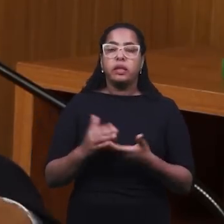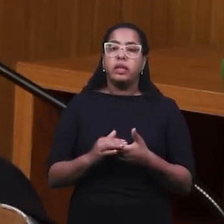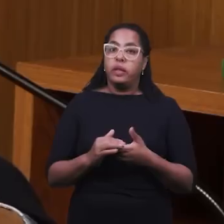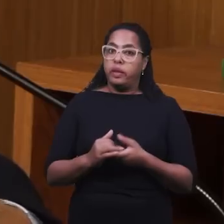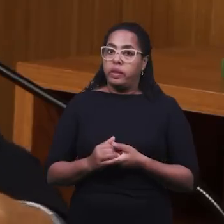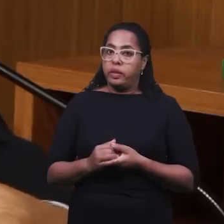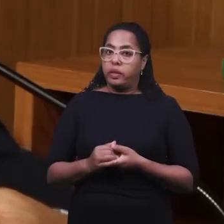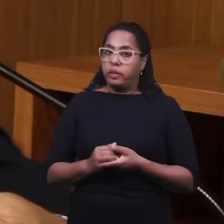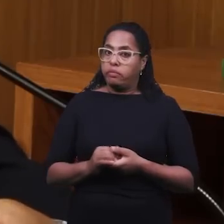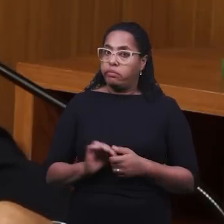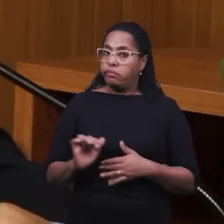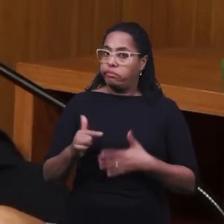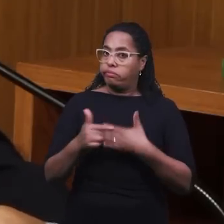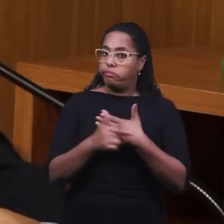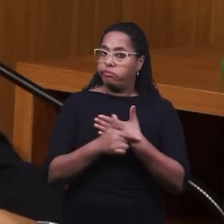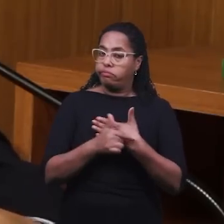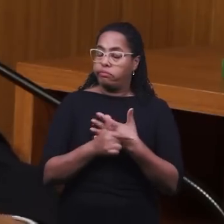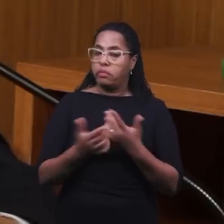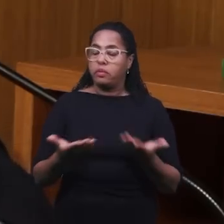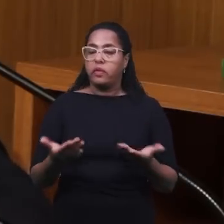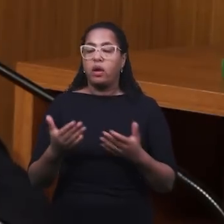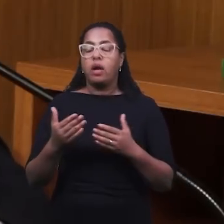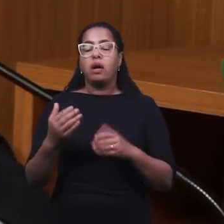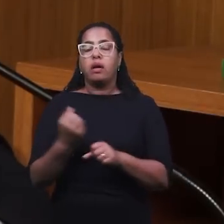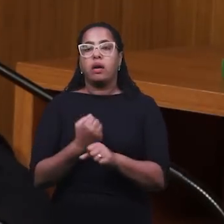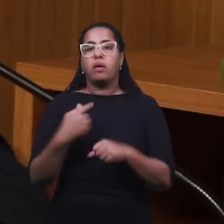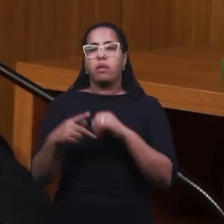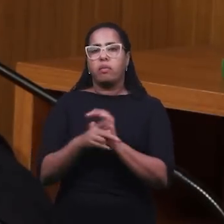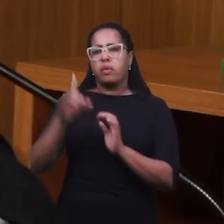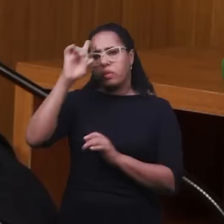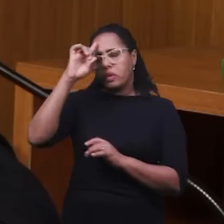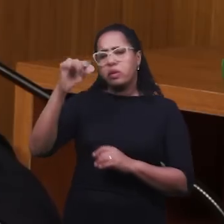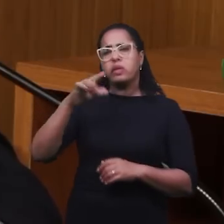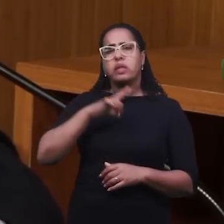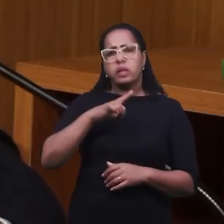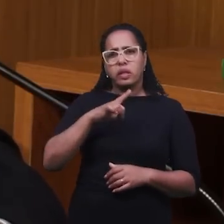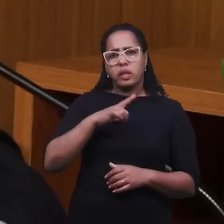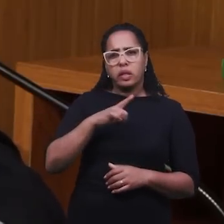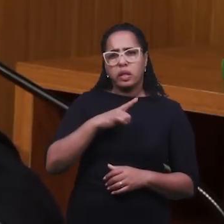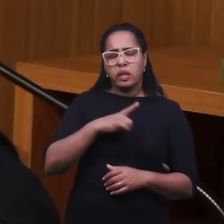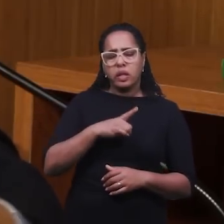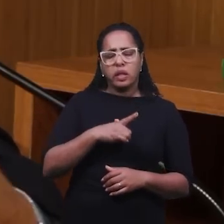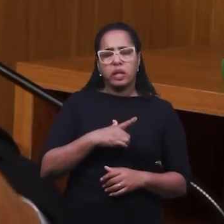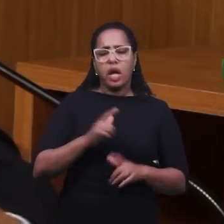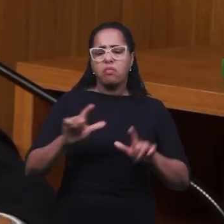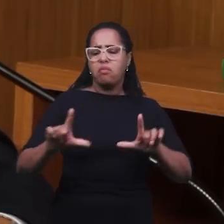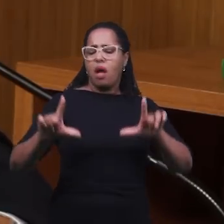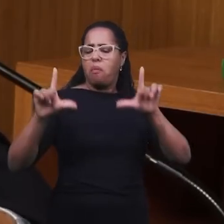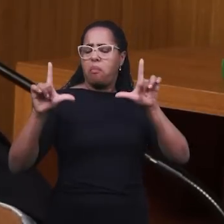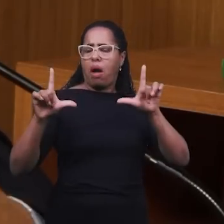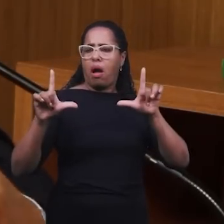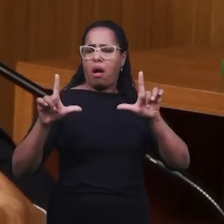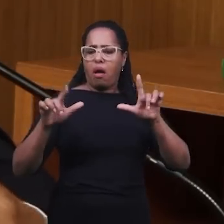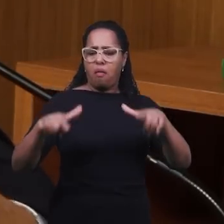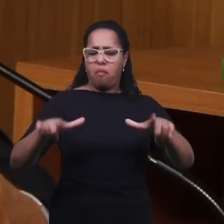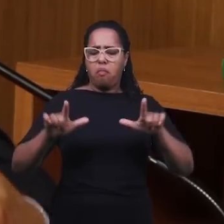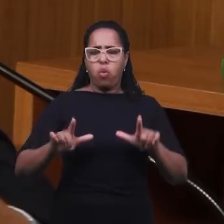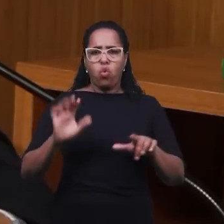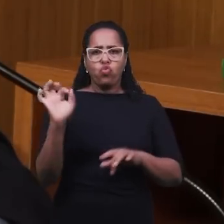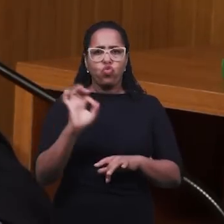o biotipo é diferente, uma série de coisas. Então, talvez, baseado nisso, como o Espírito